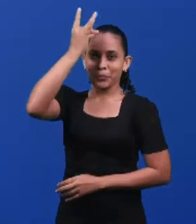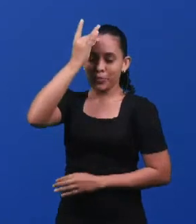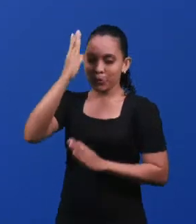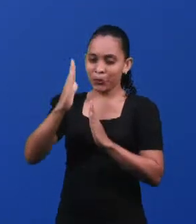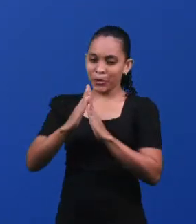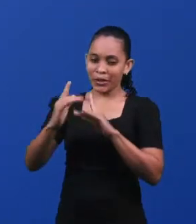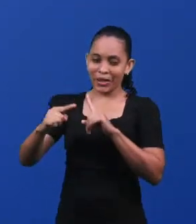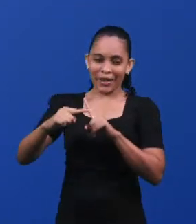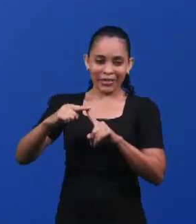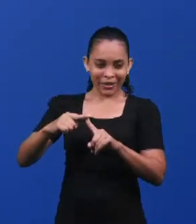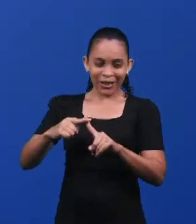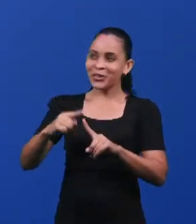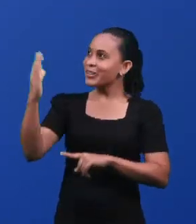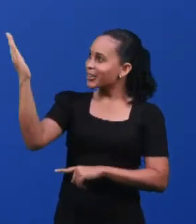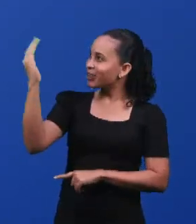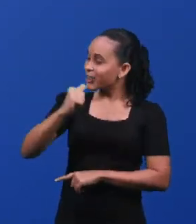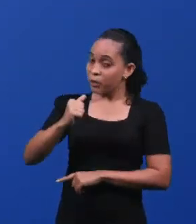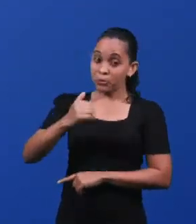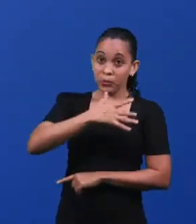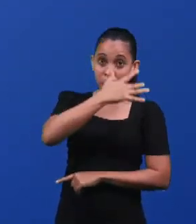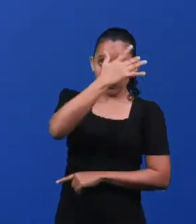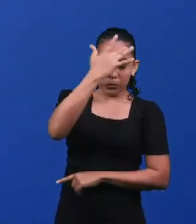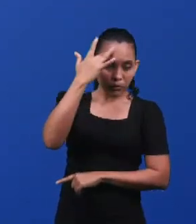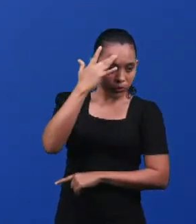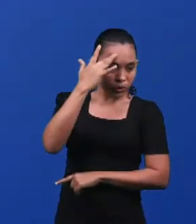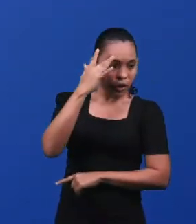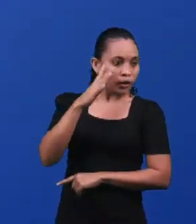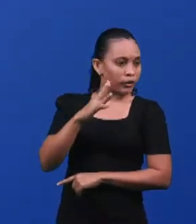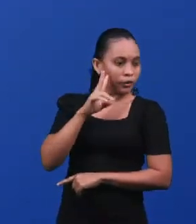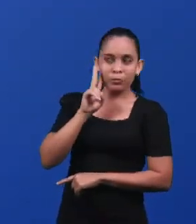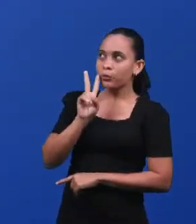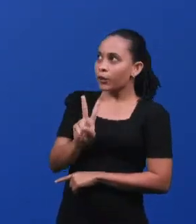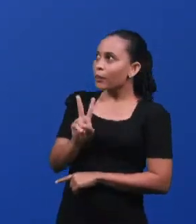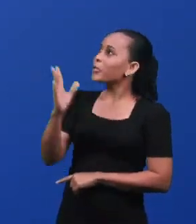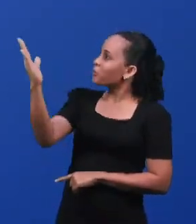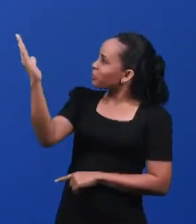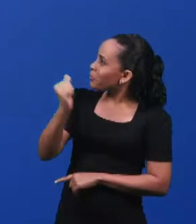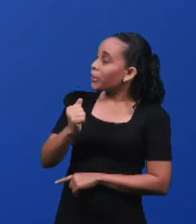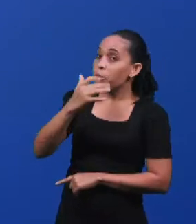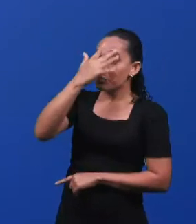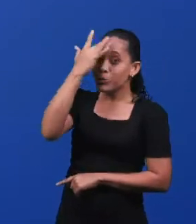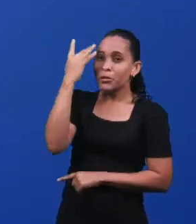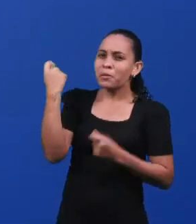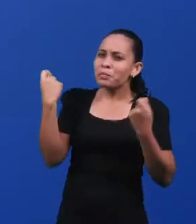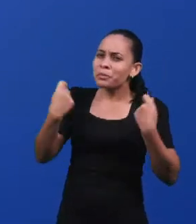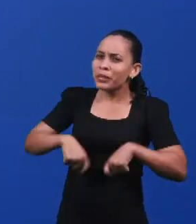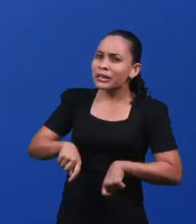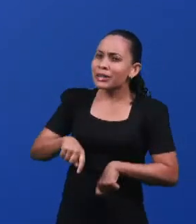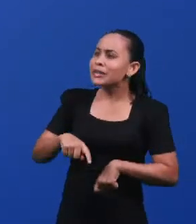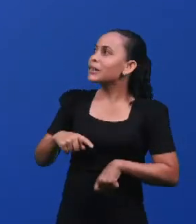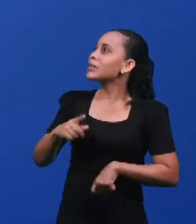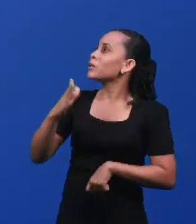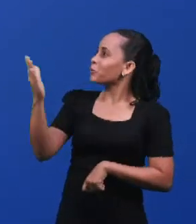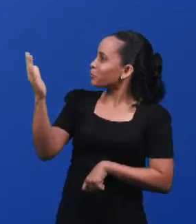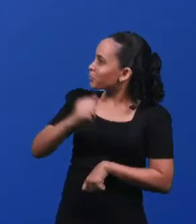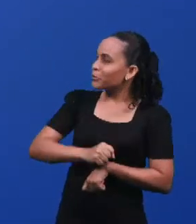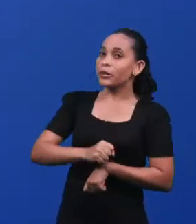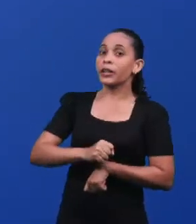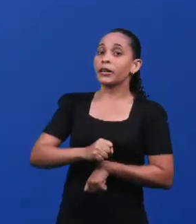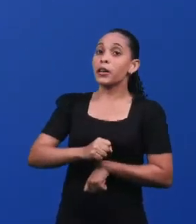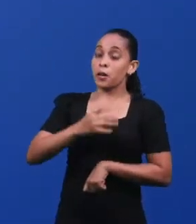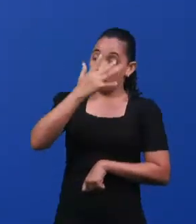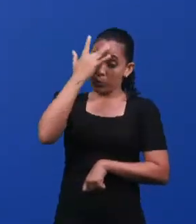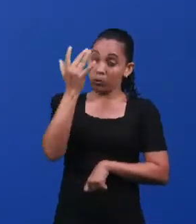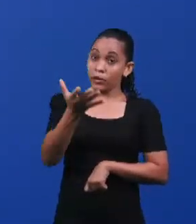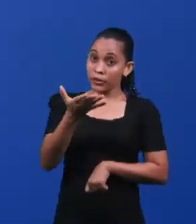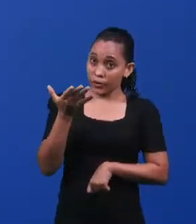vem. Aquele que ouve, diga: vem. Aquele que tem sede, venha. E quem quiser, receba de graça